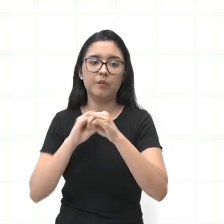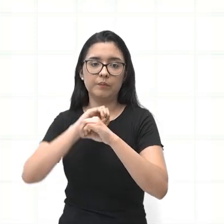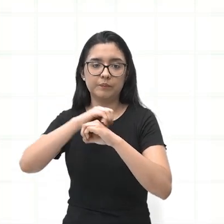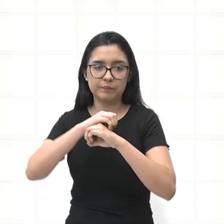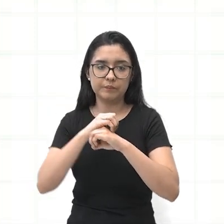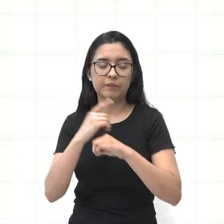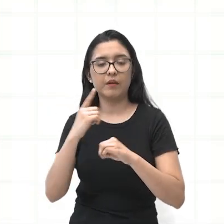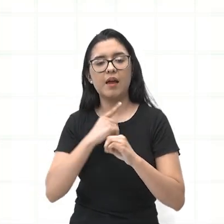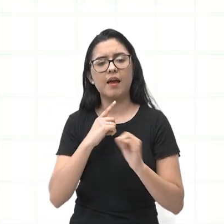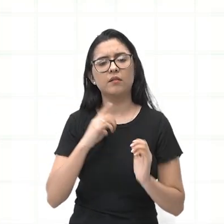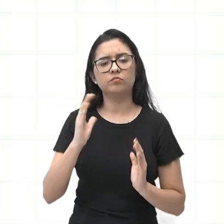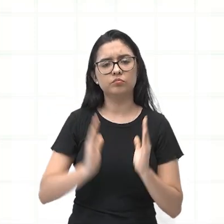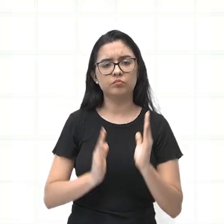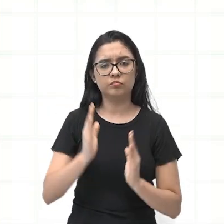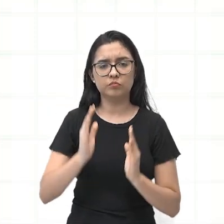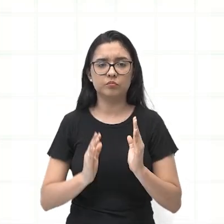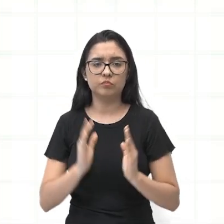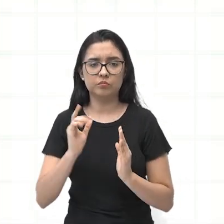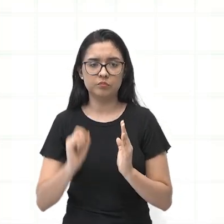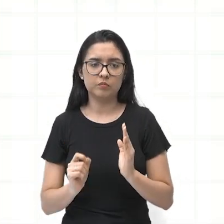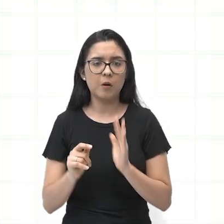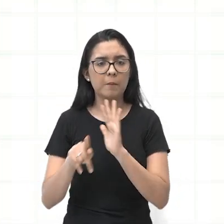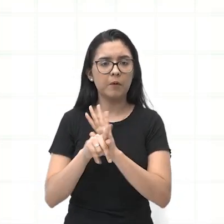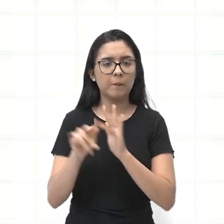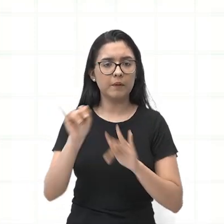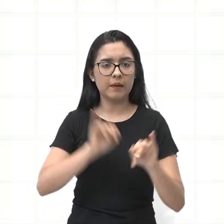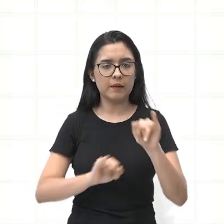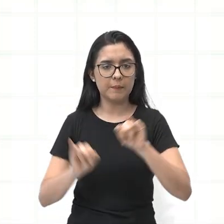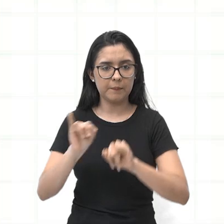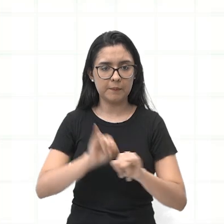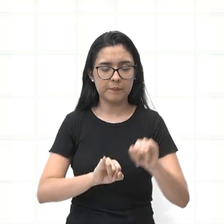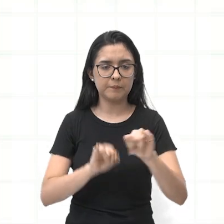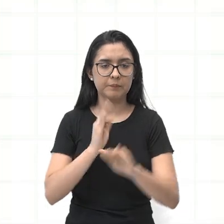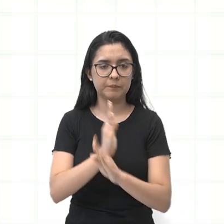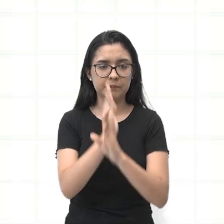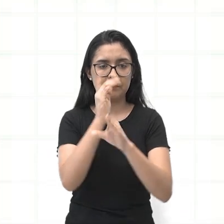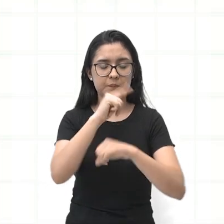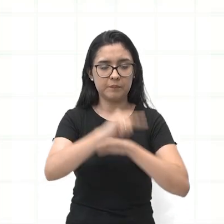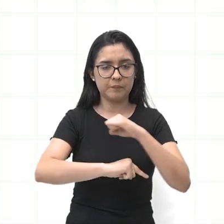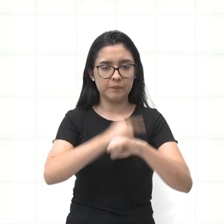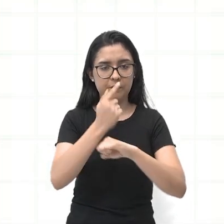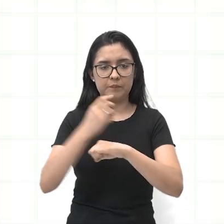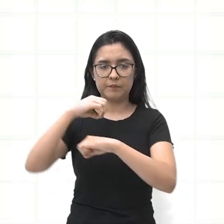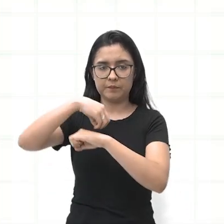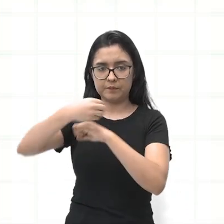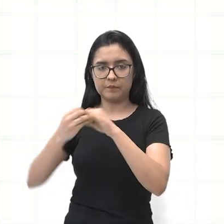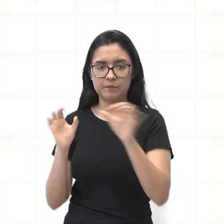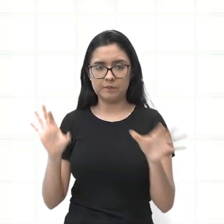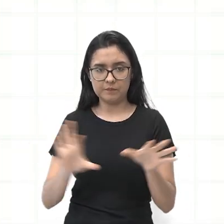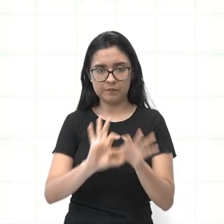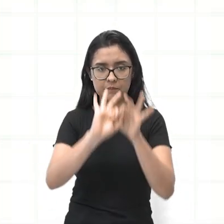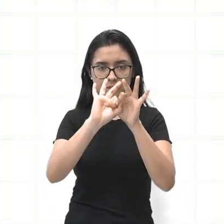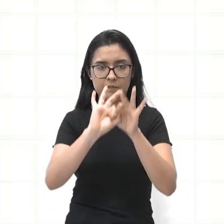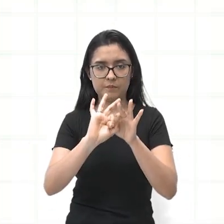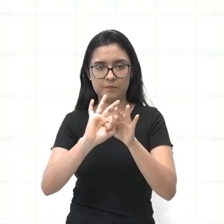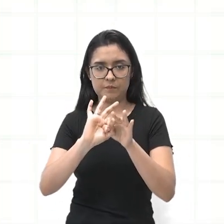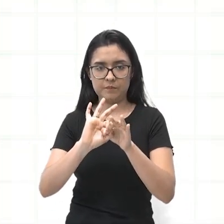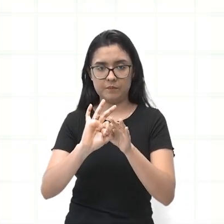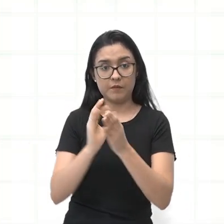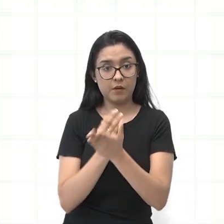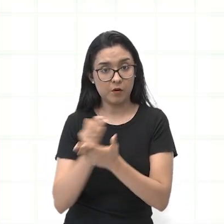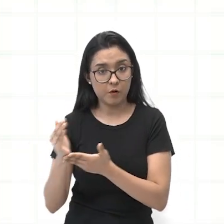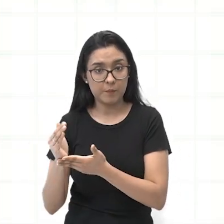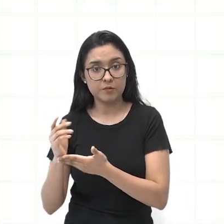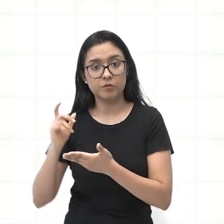diz que é um nível considerado da química, né? Identificação do átomo e da molécula. E aqui começa